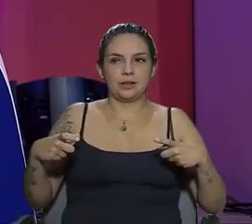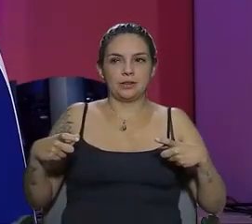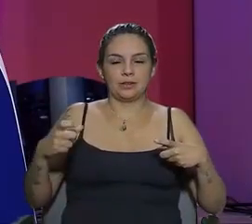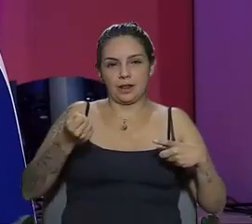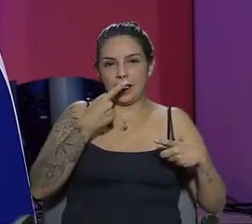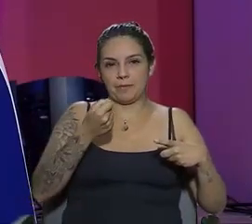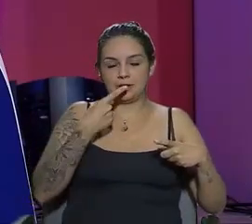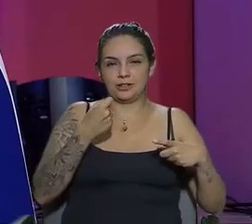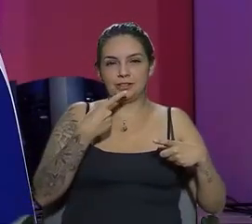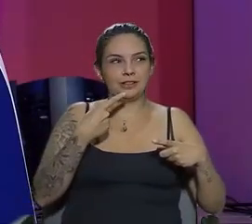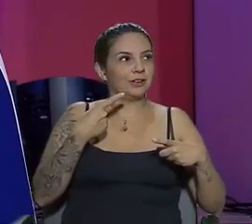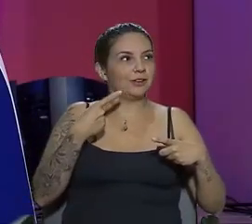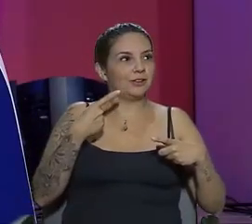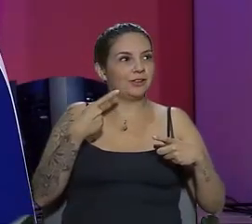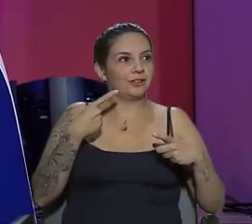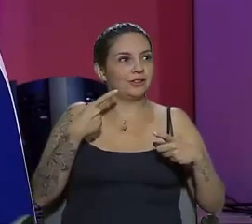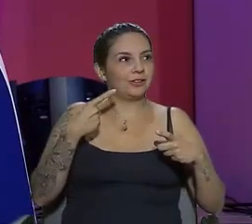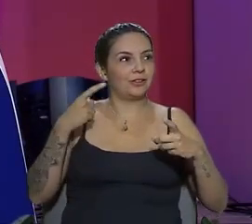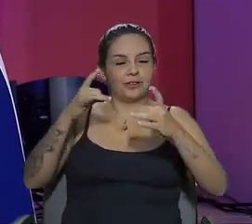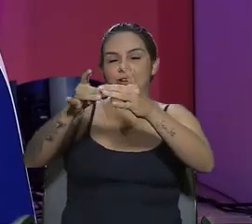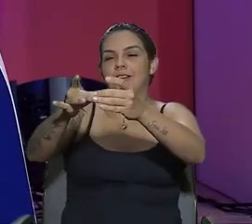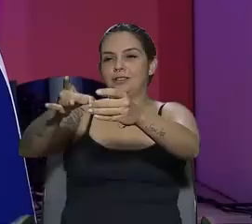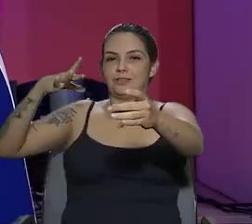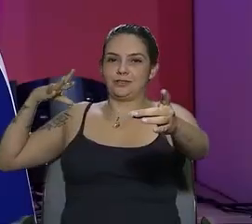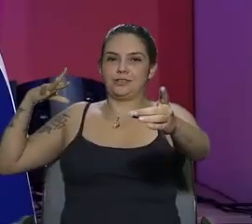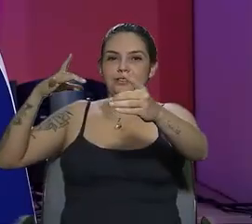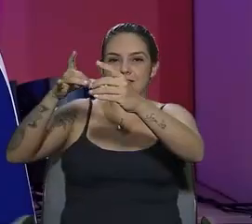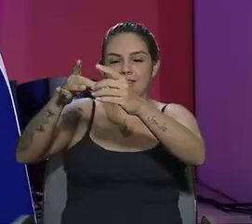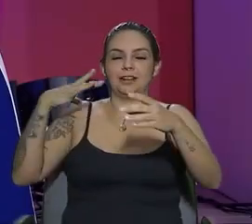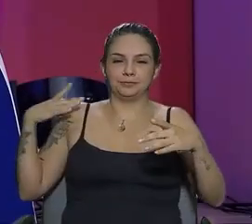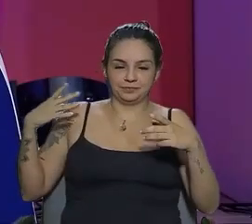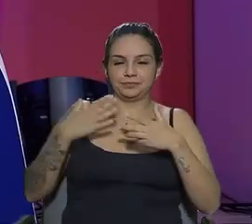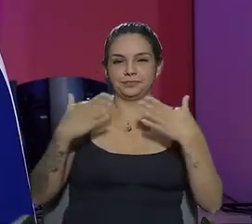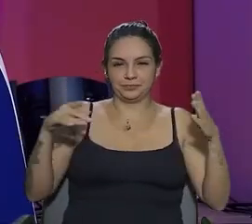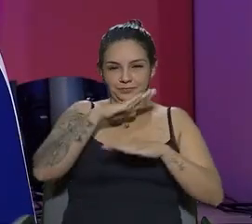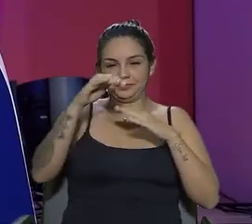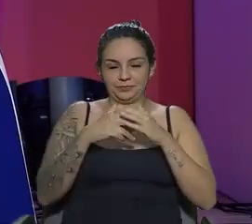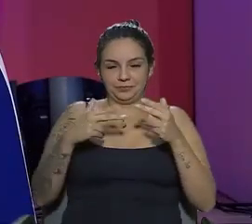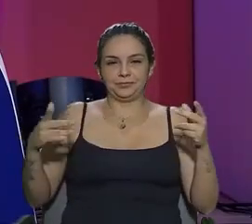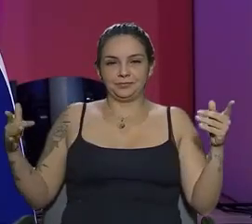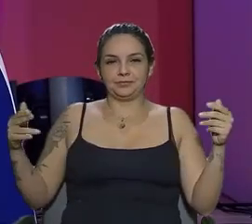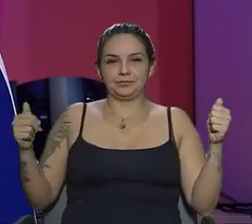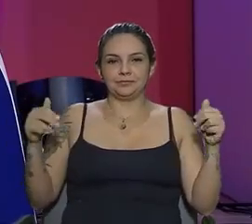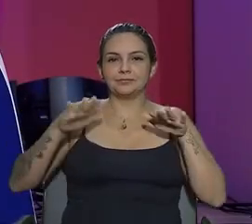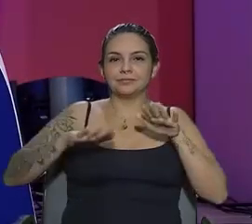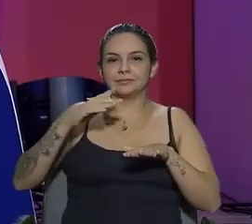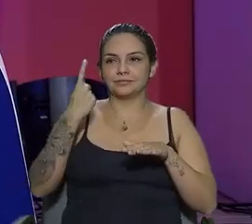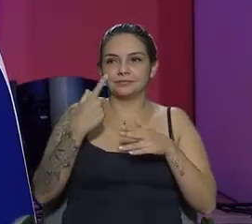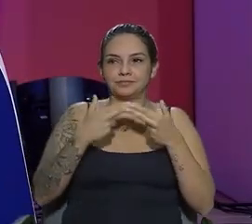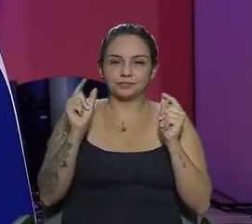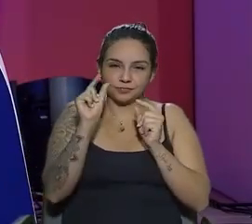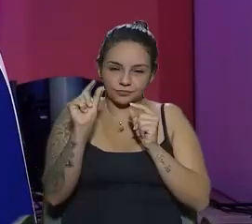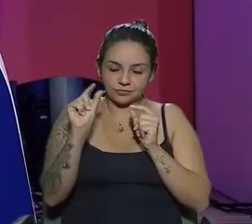que remete que nem sempre algo que é grande detém todas as coisas. Às vezes, uma